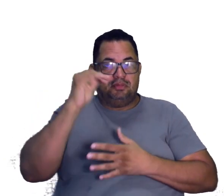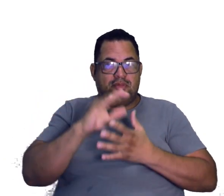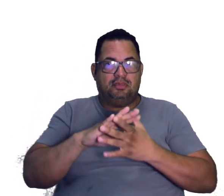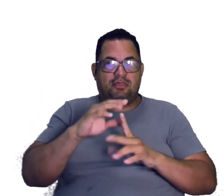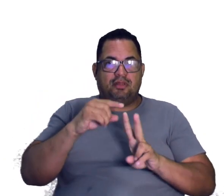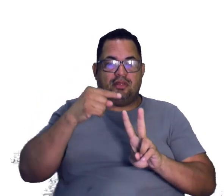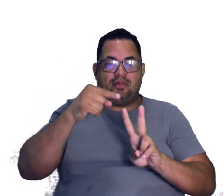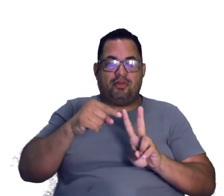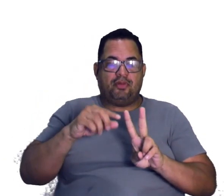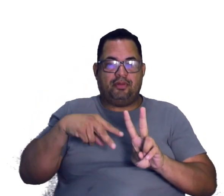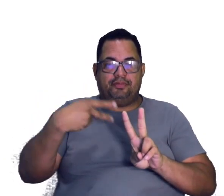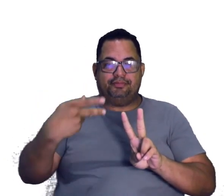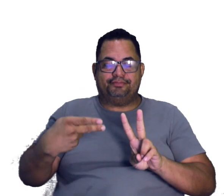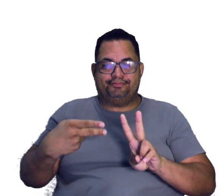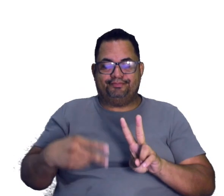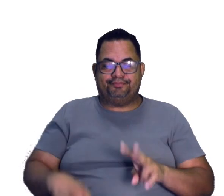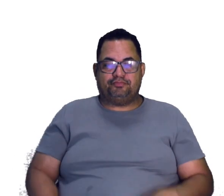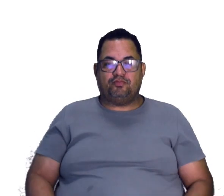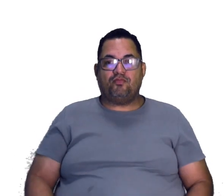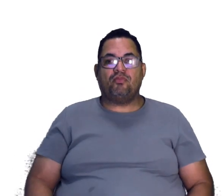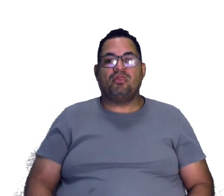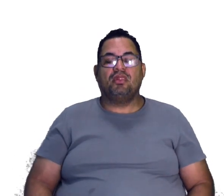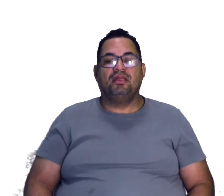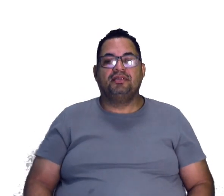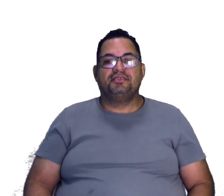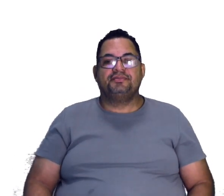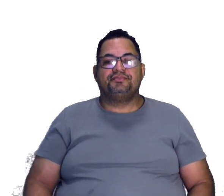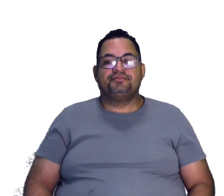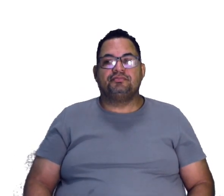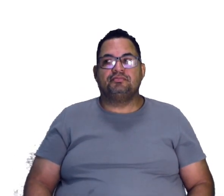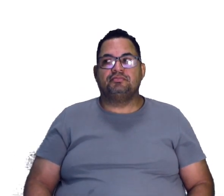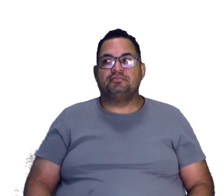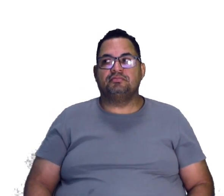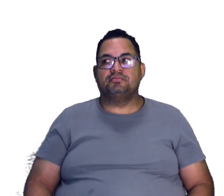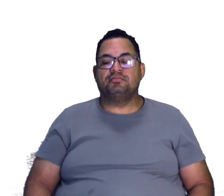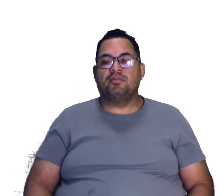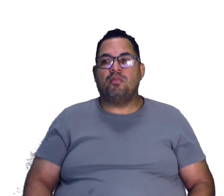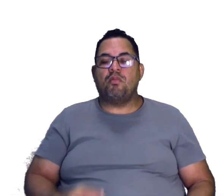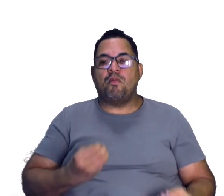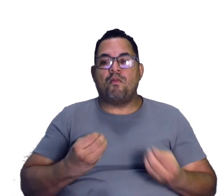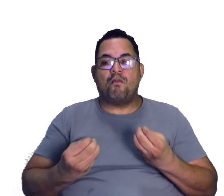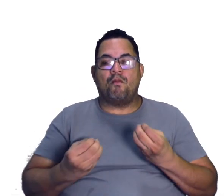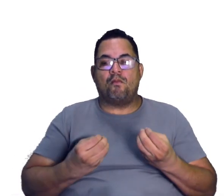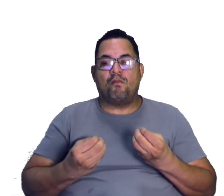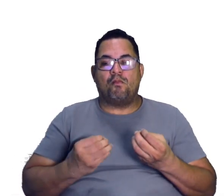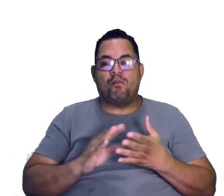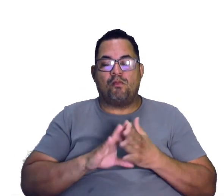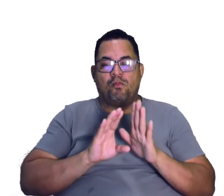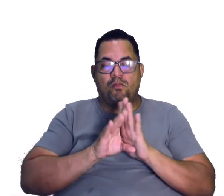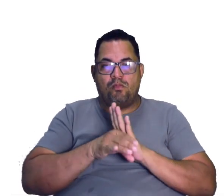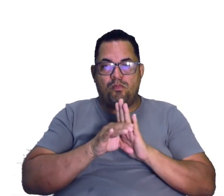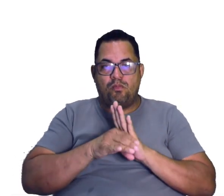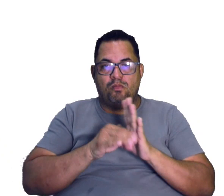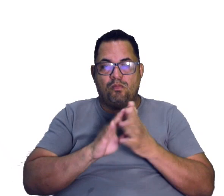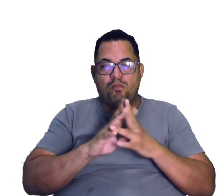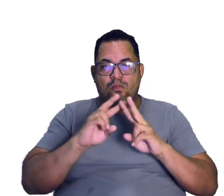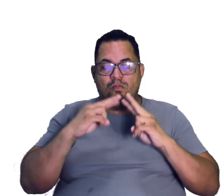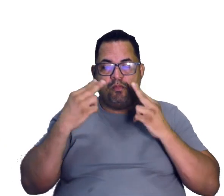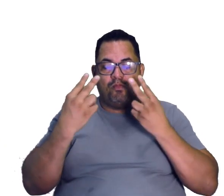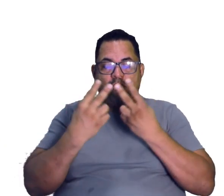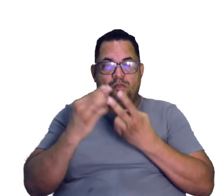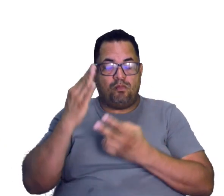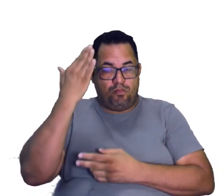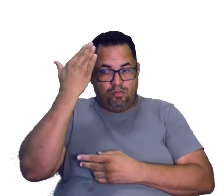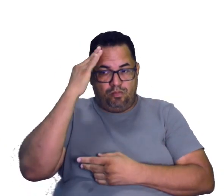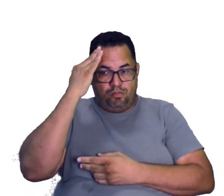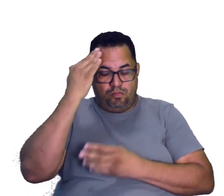vai acontecer? Então, vamos entender como que funciona, qual é a definição do volume, para a gente entender